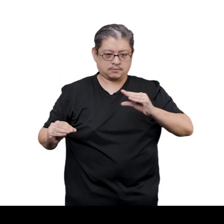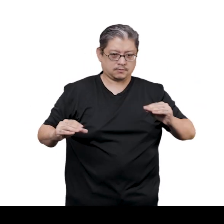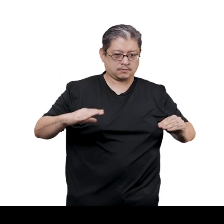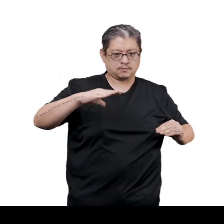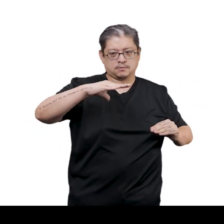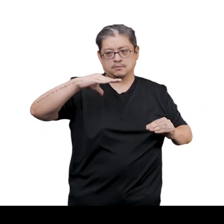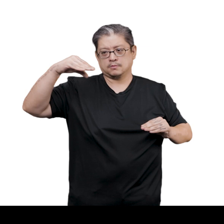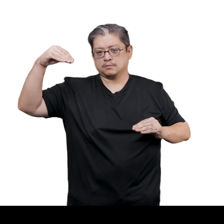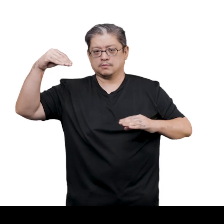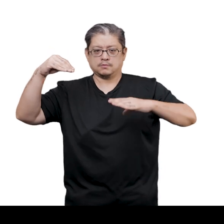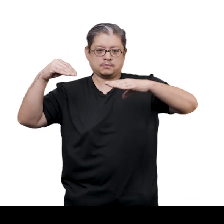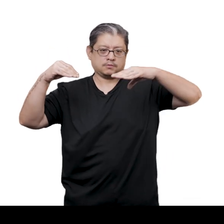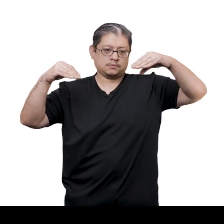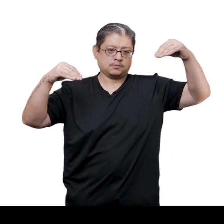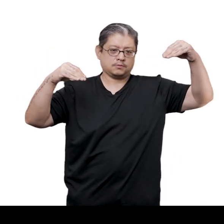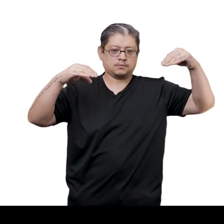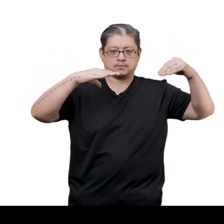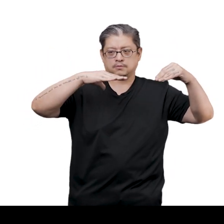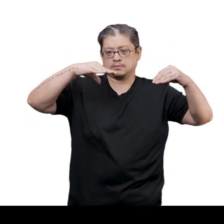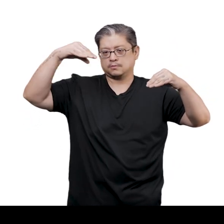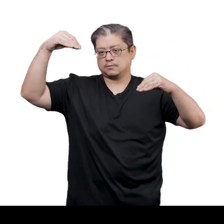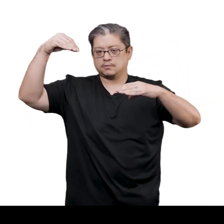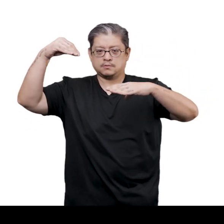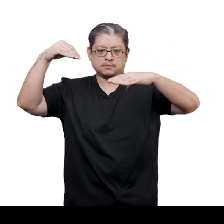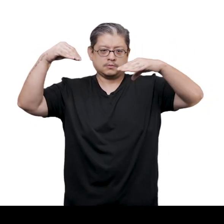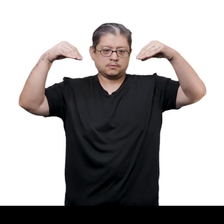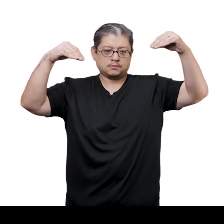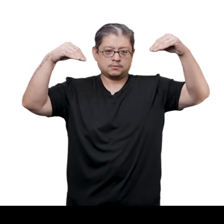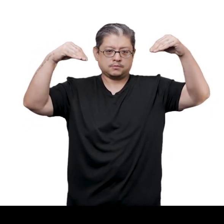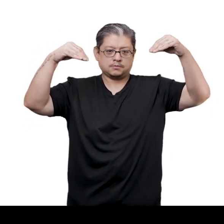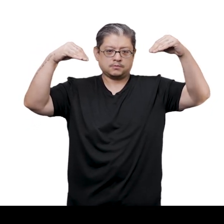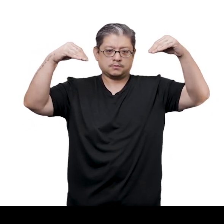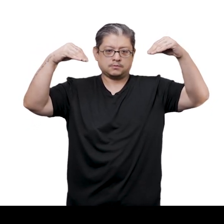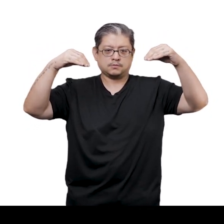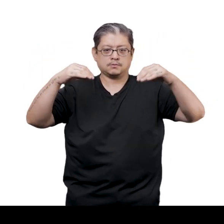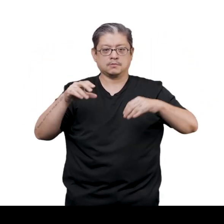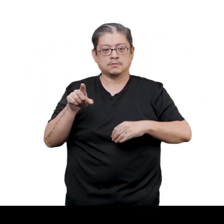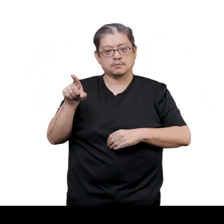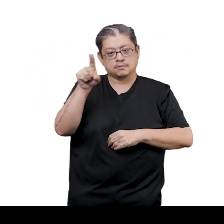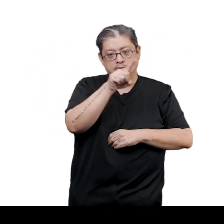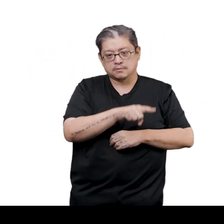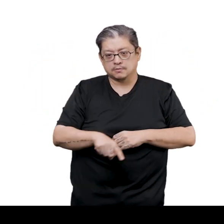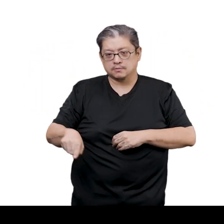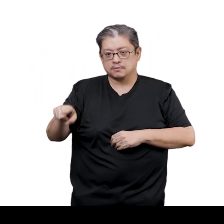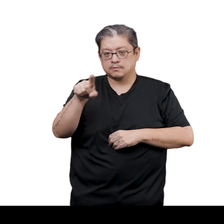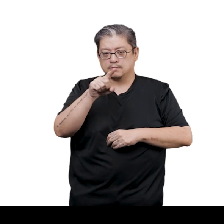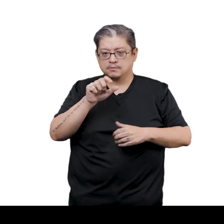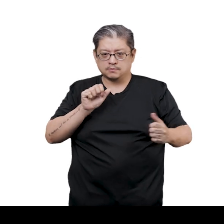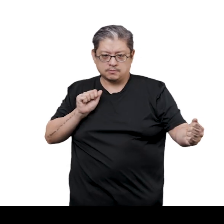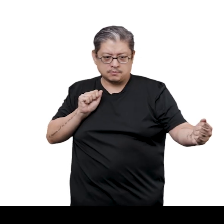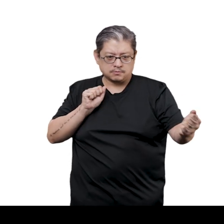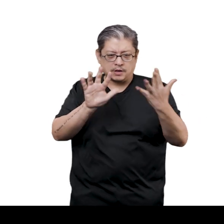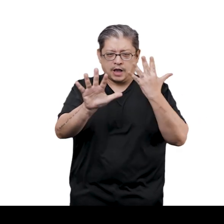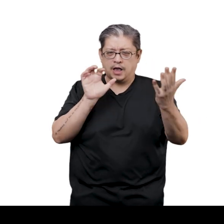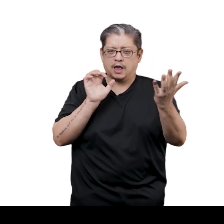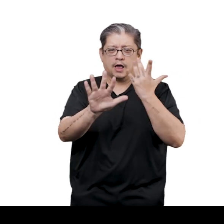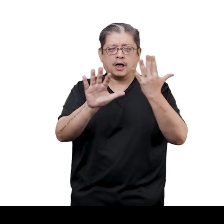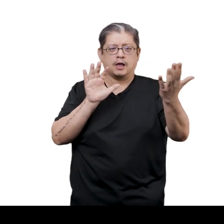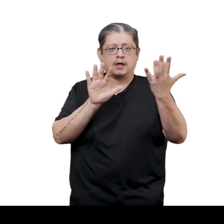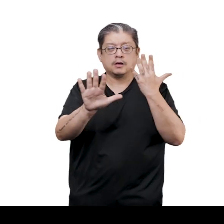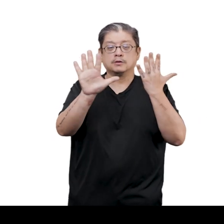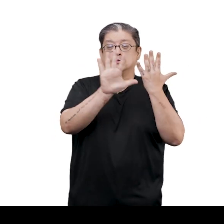como pontas que avançam rumo às laterais e à base da composição. Essas formas claras